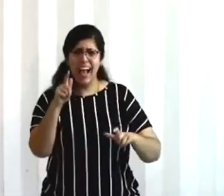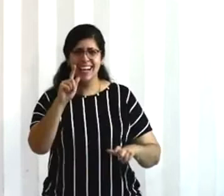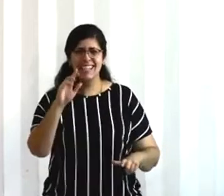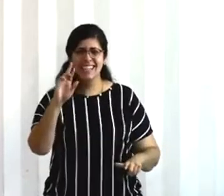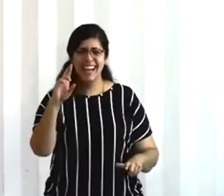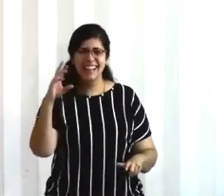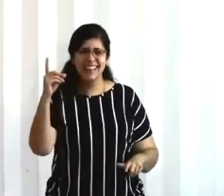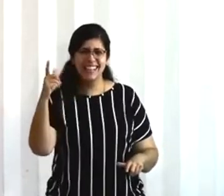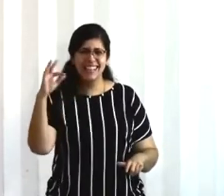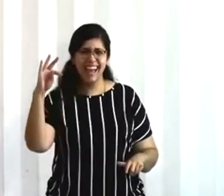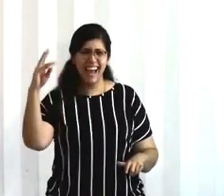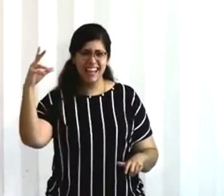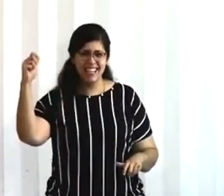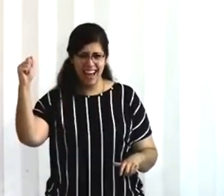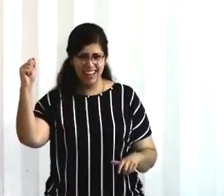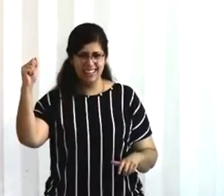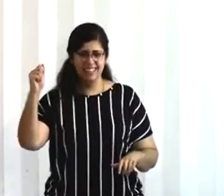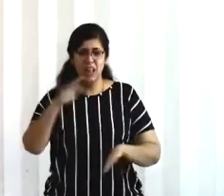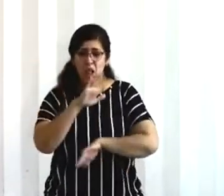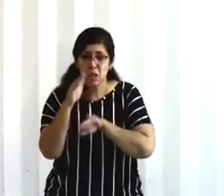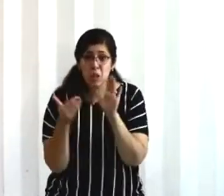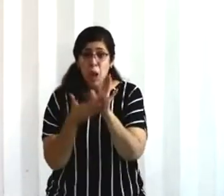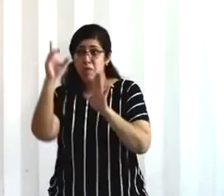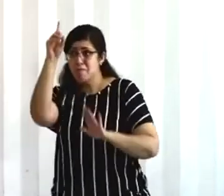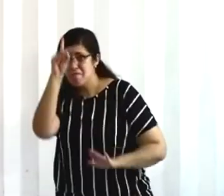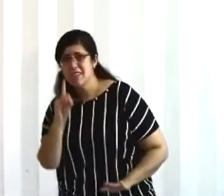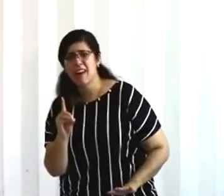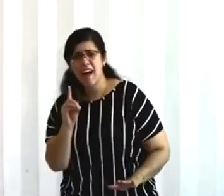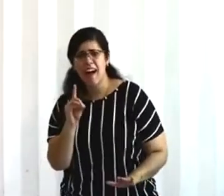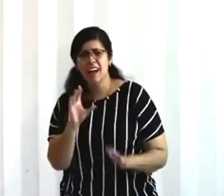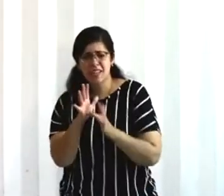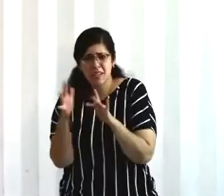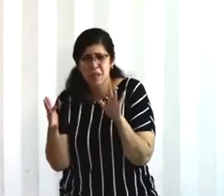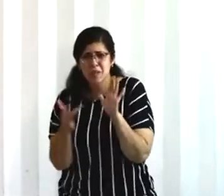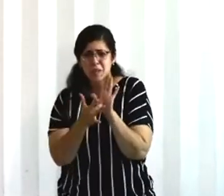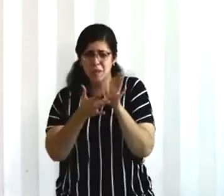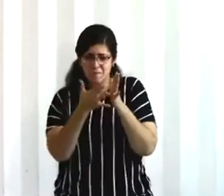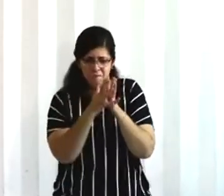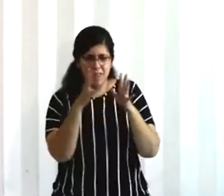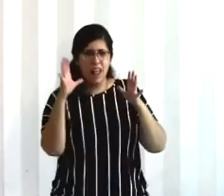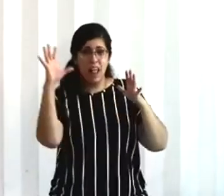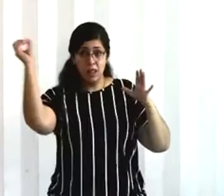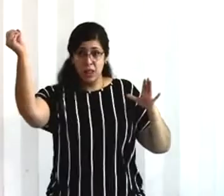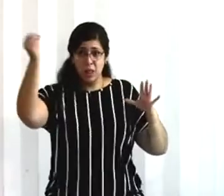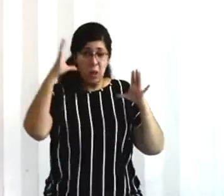de tal maneira que ele vai dissipar as trevas.